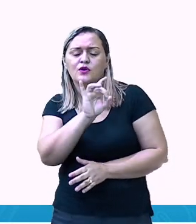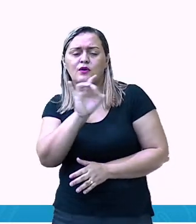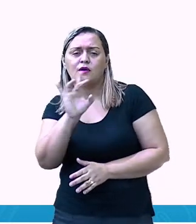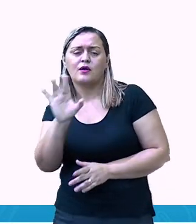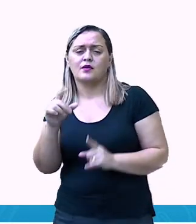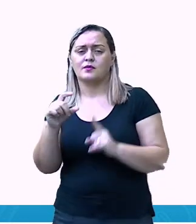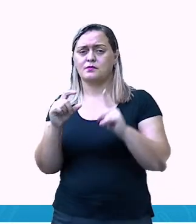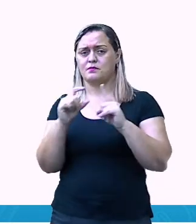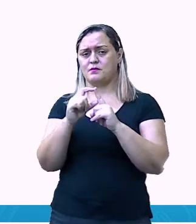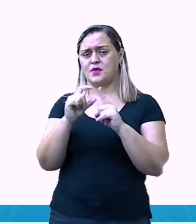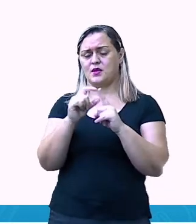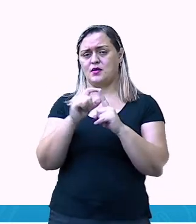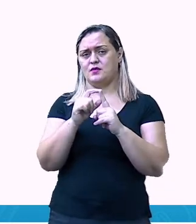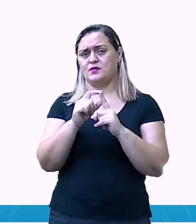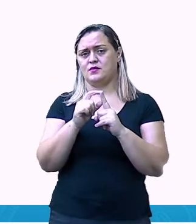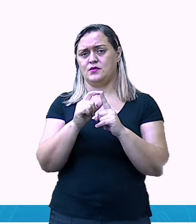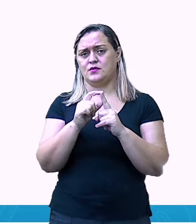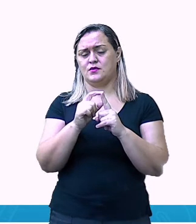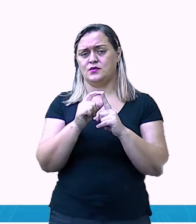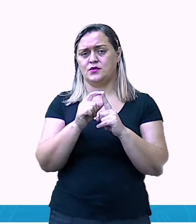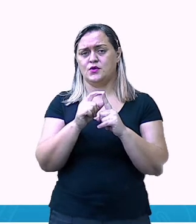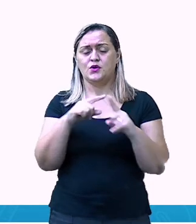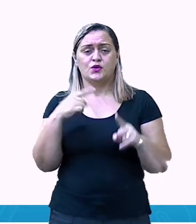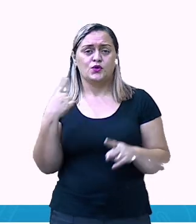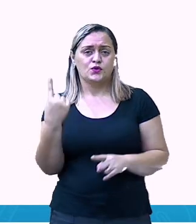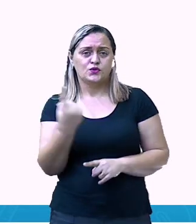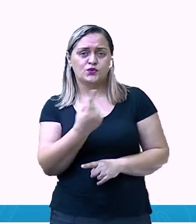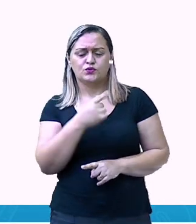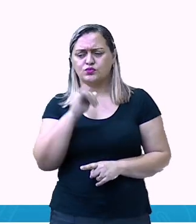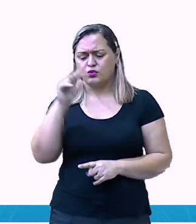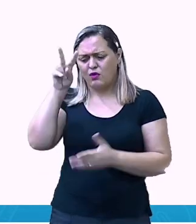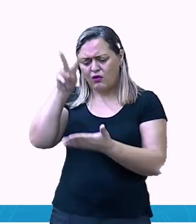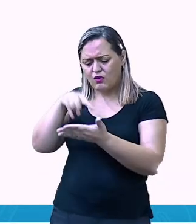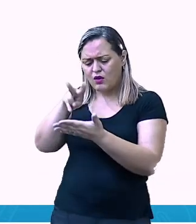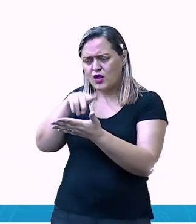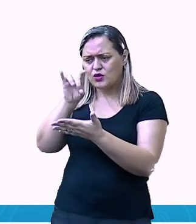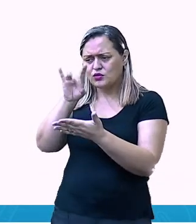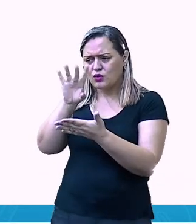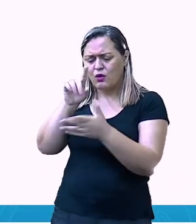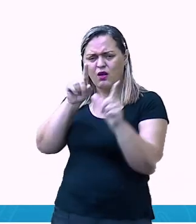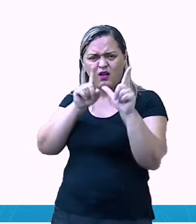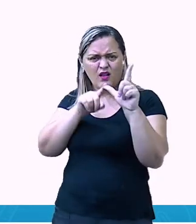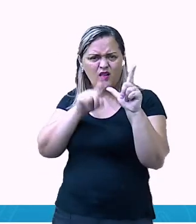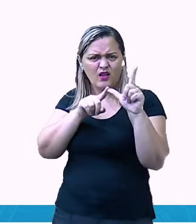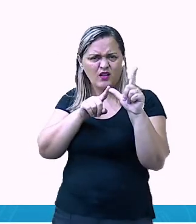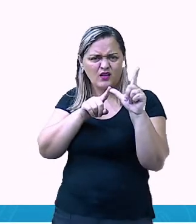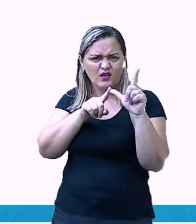falar a sílaba com só falando letra. Por exemplo,